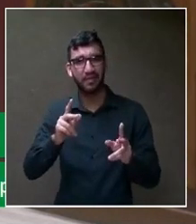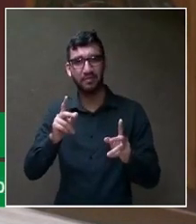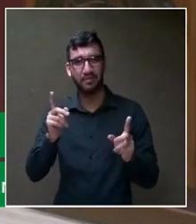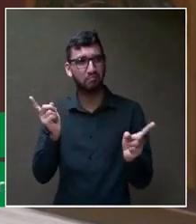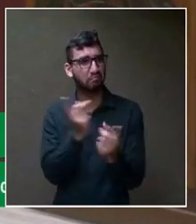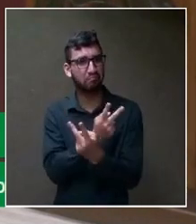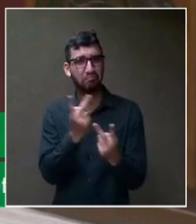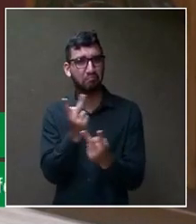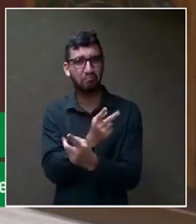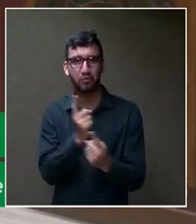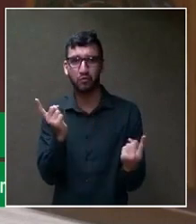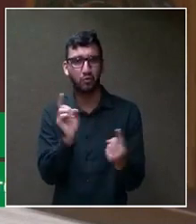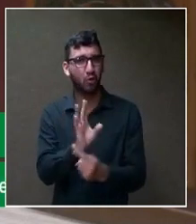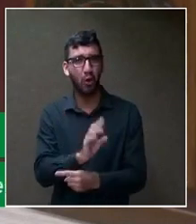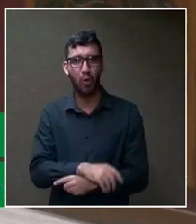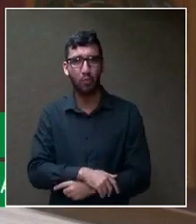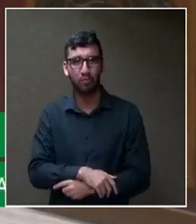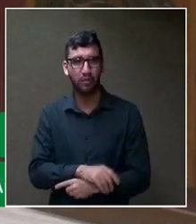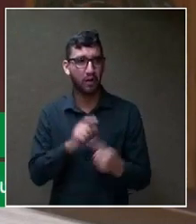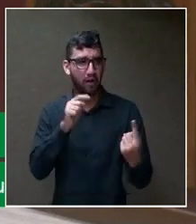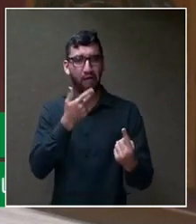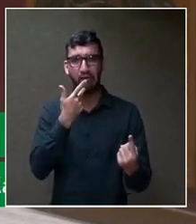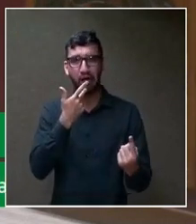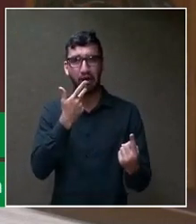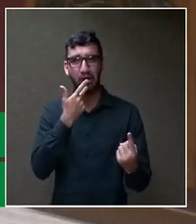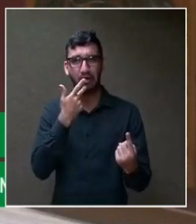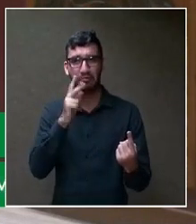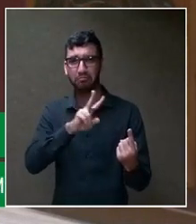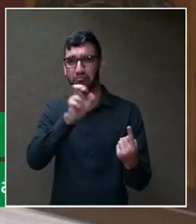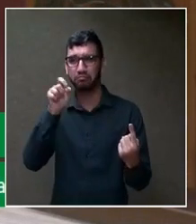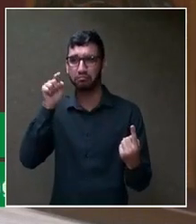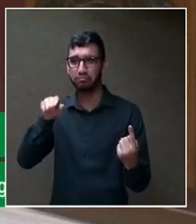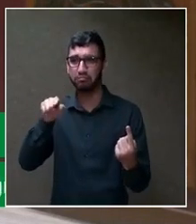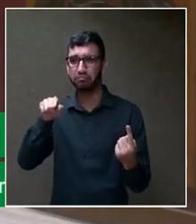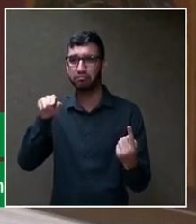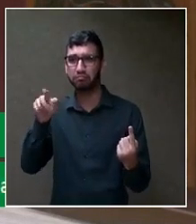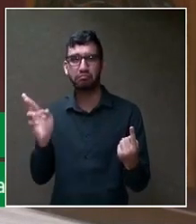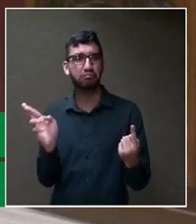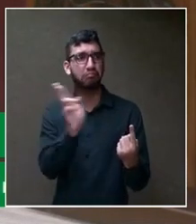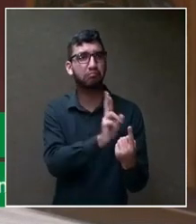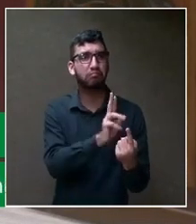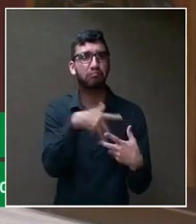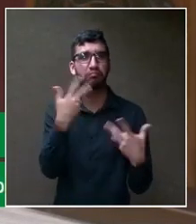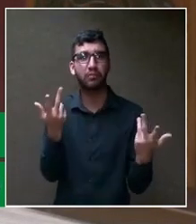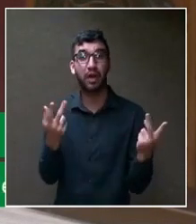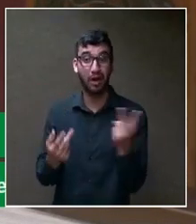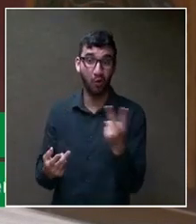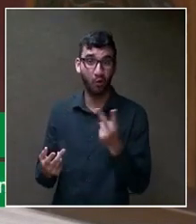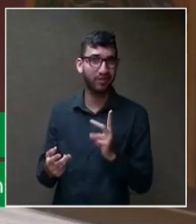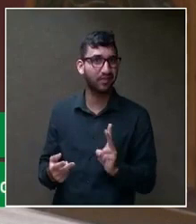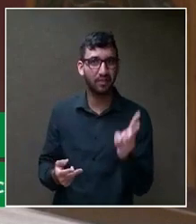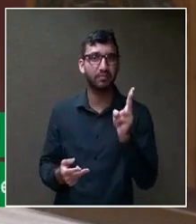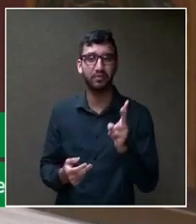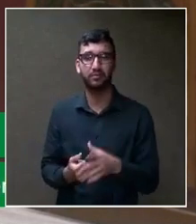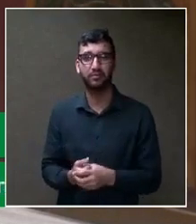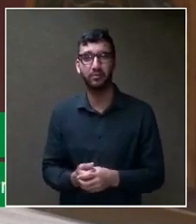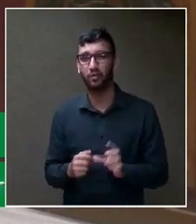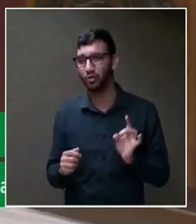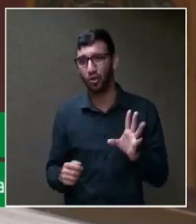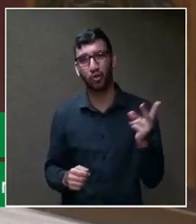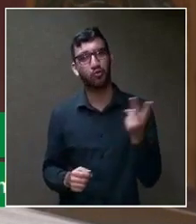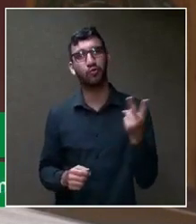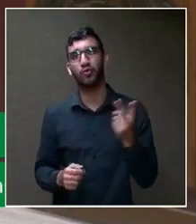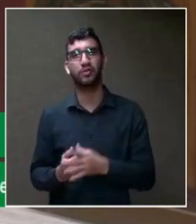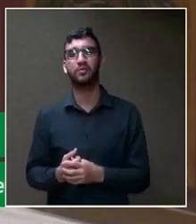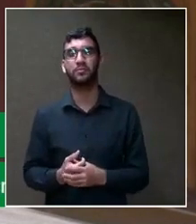ela. Ele que falava era em relação a ela ou em relação a ele? A eles. A eles dois. É. Ele só falava dos dois.